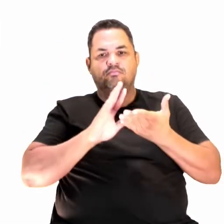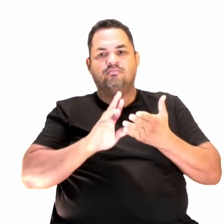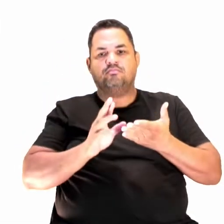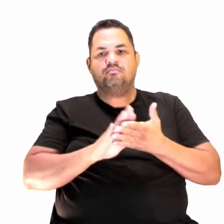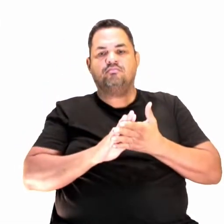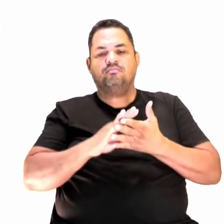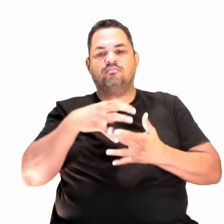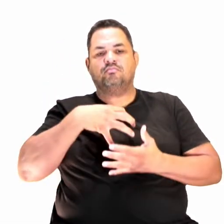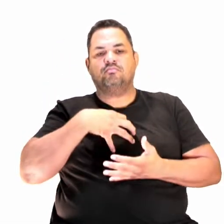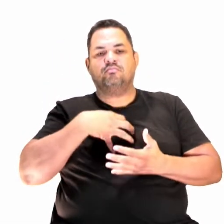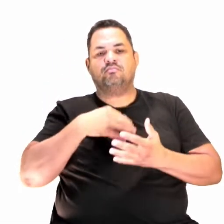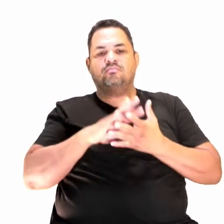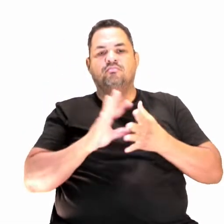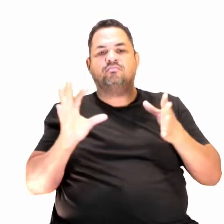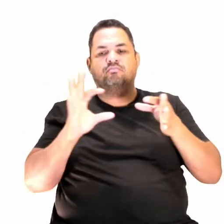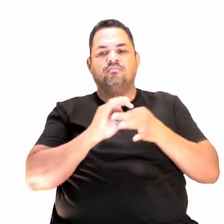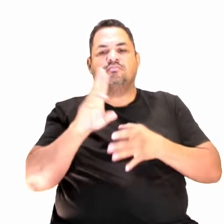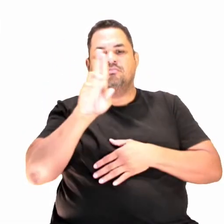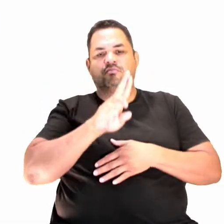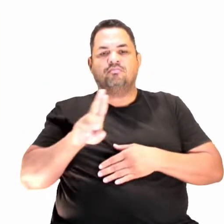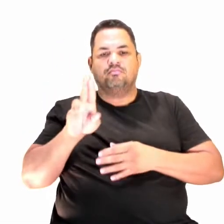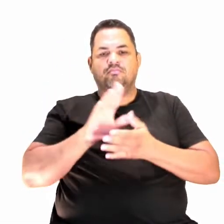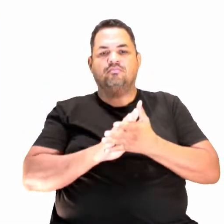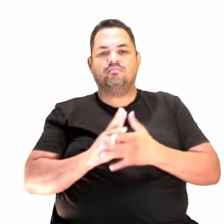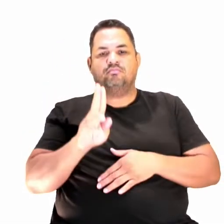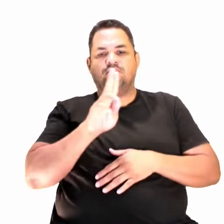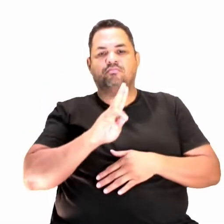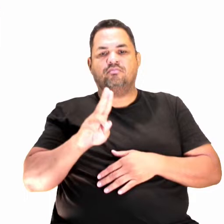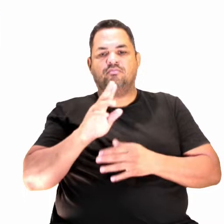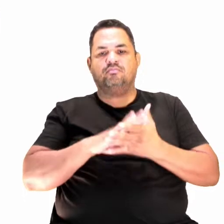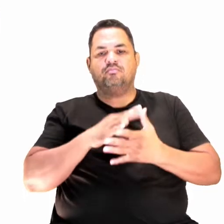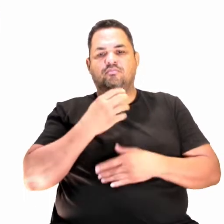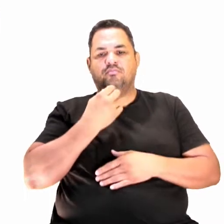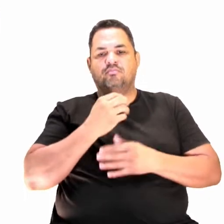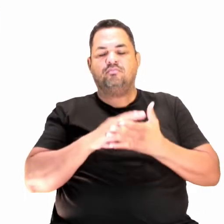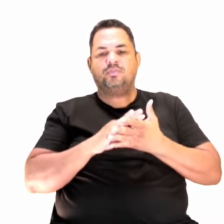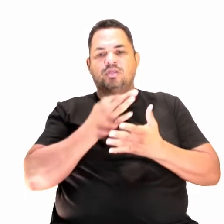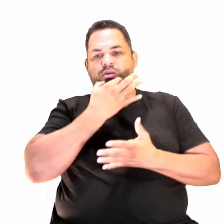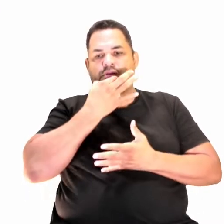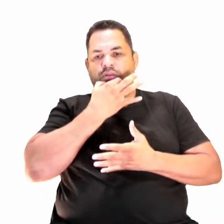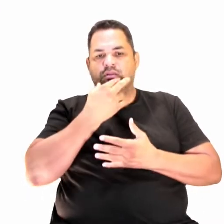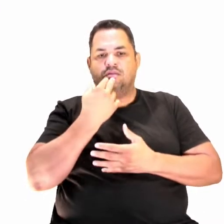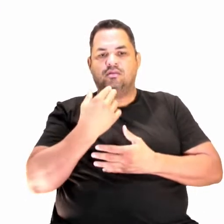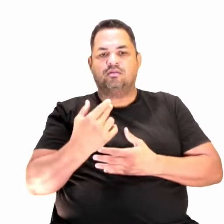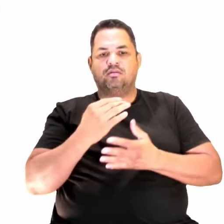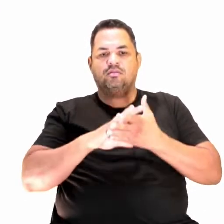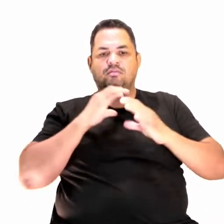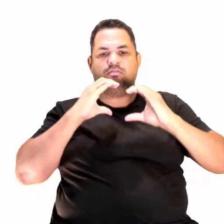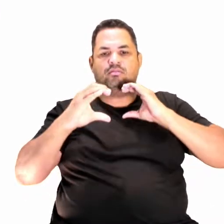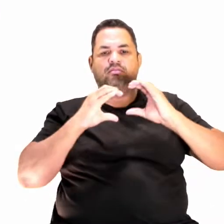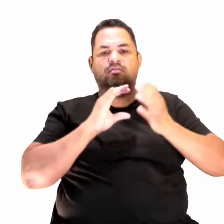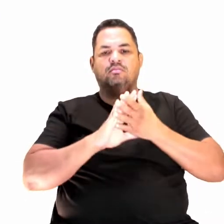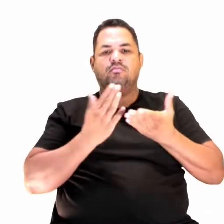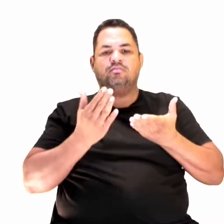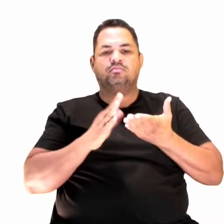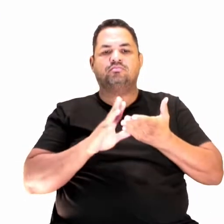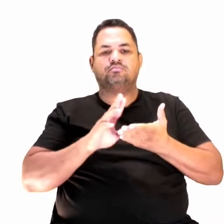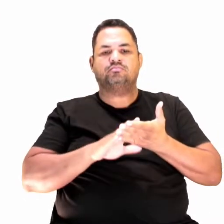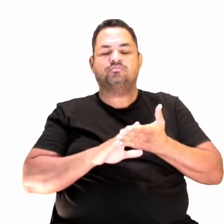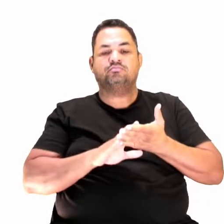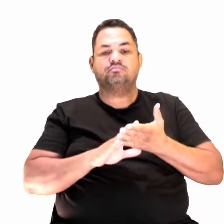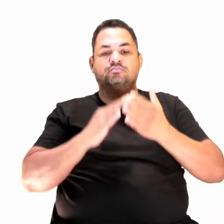contextos de uso. Também vai fazer uso do inglês como língua de comunicação global, levando em conta a multiplicidade e variedade de